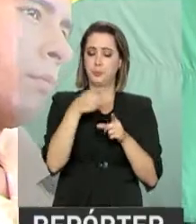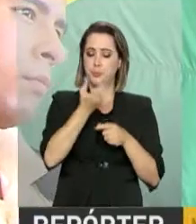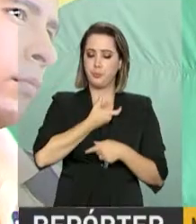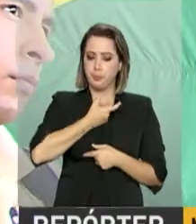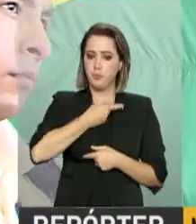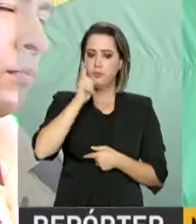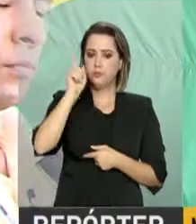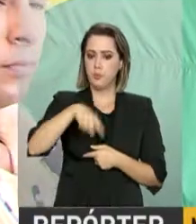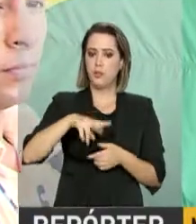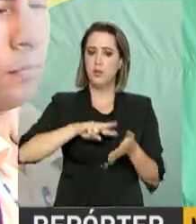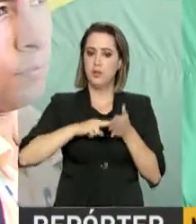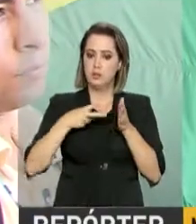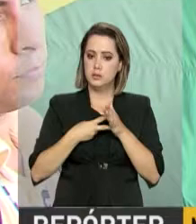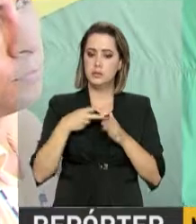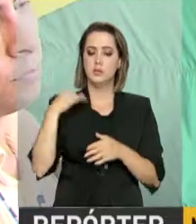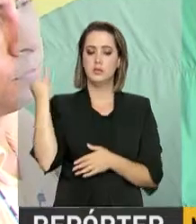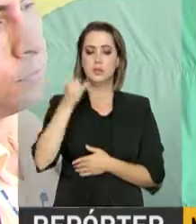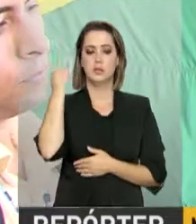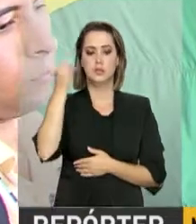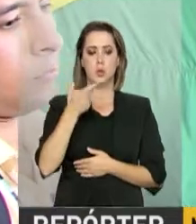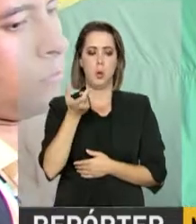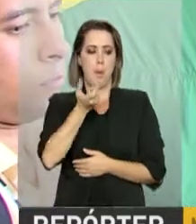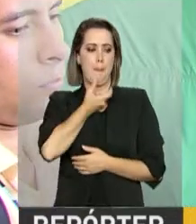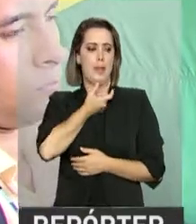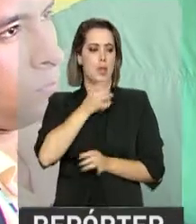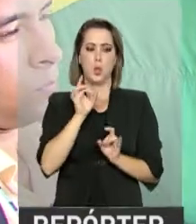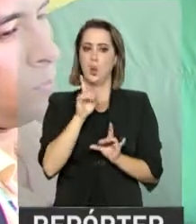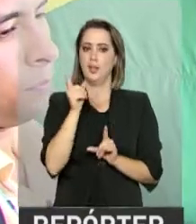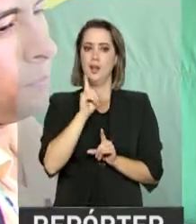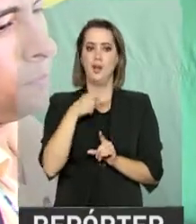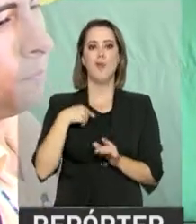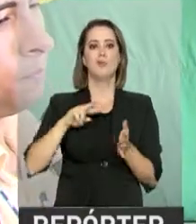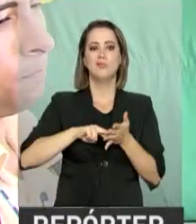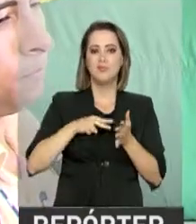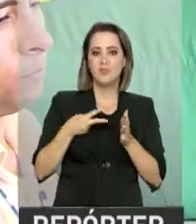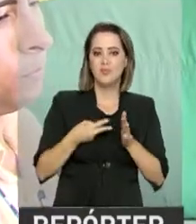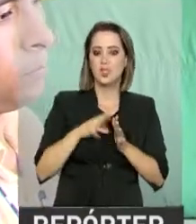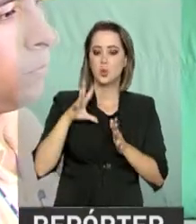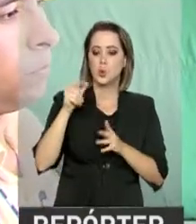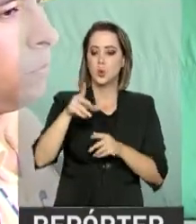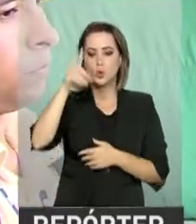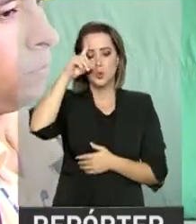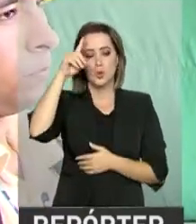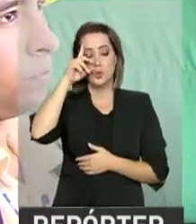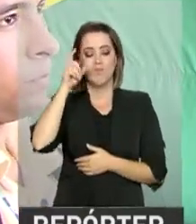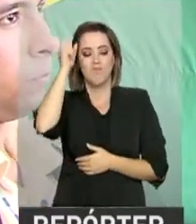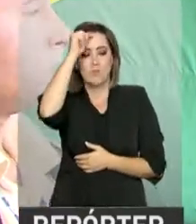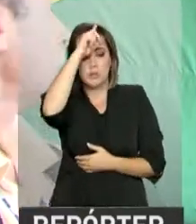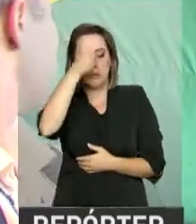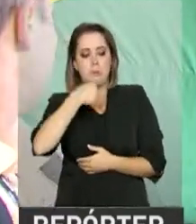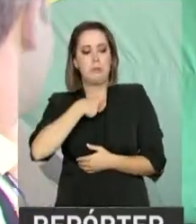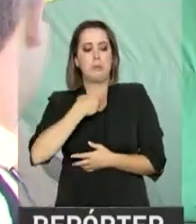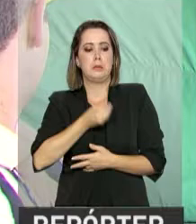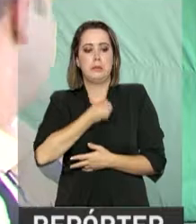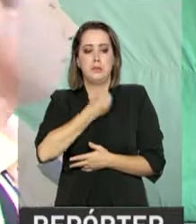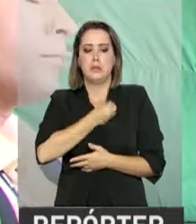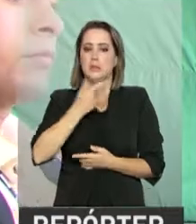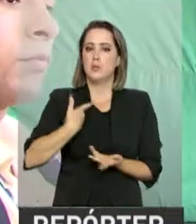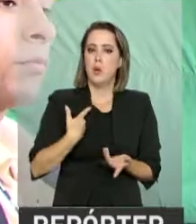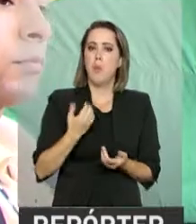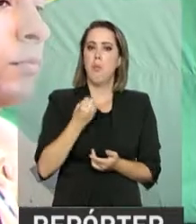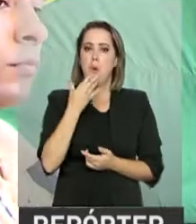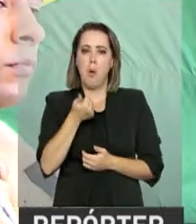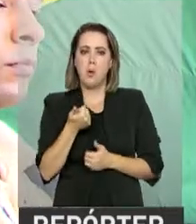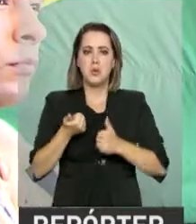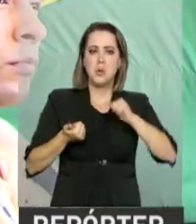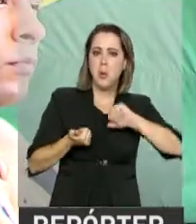para mim significa muita coisa, não só por ela no peito, mas é o significado de todos os dias difíceis que eu passei, das coisas, momentos bons,